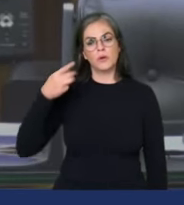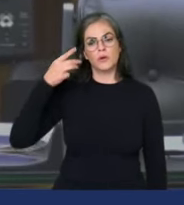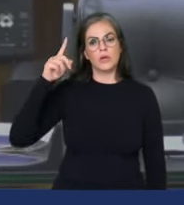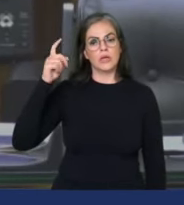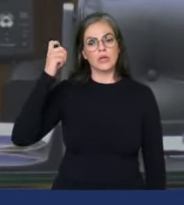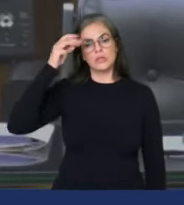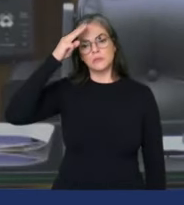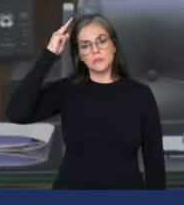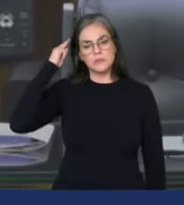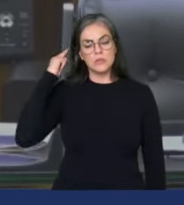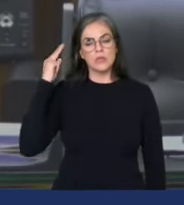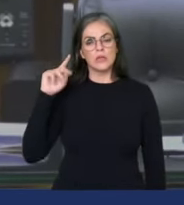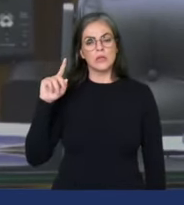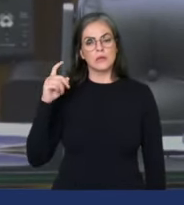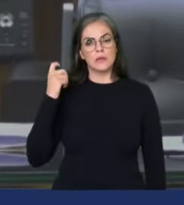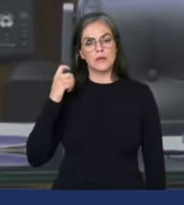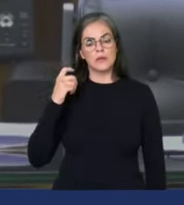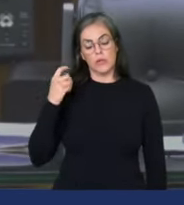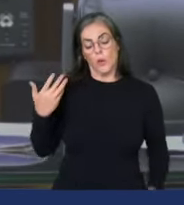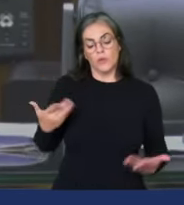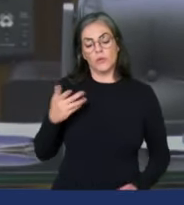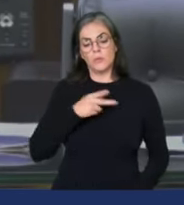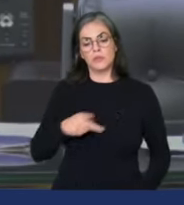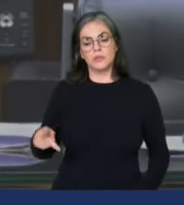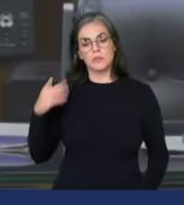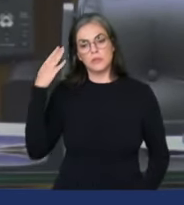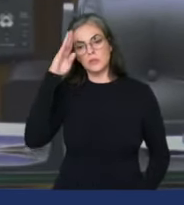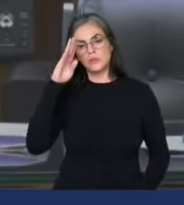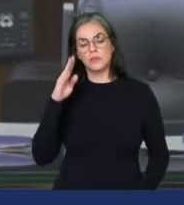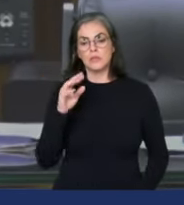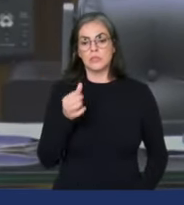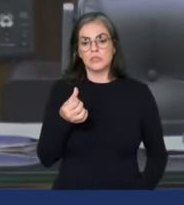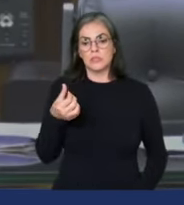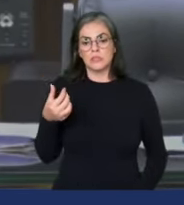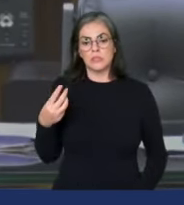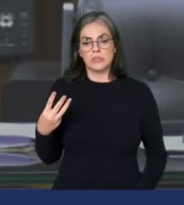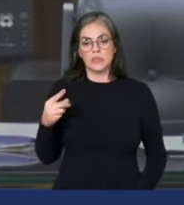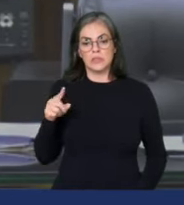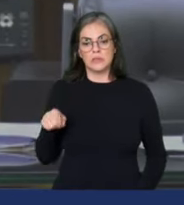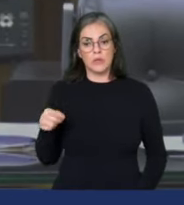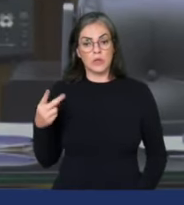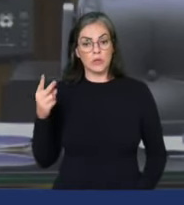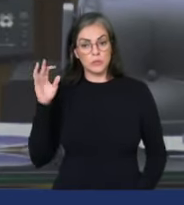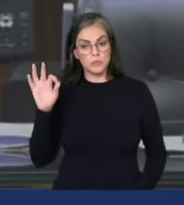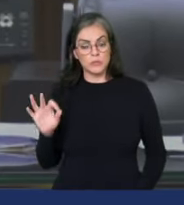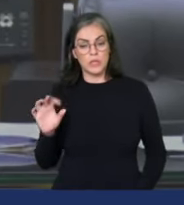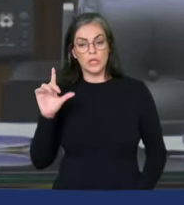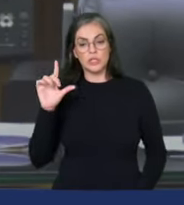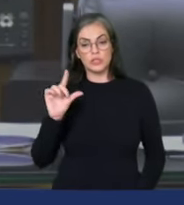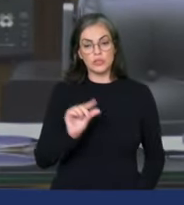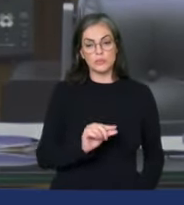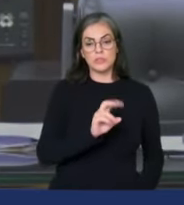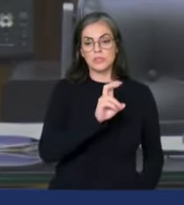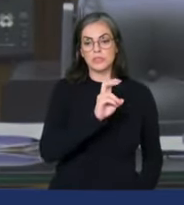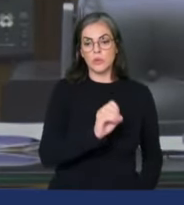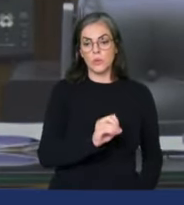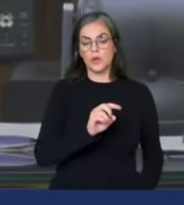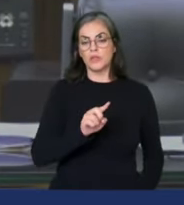presidente Bolsonaro, caiu de 63,2% para